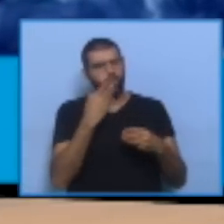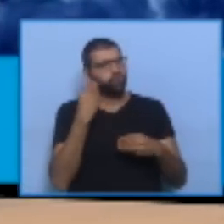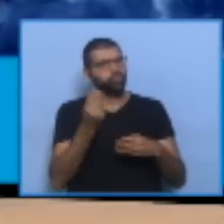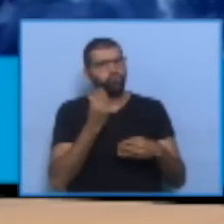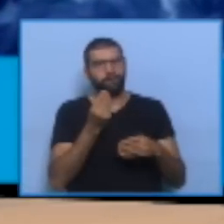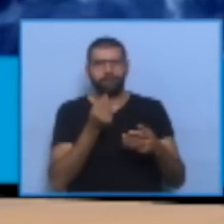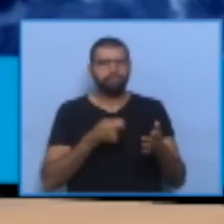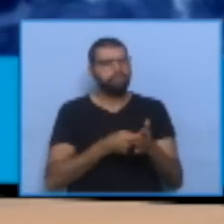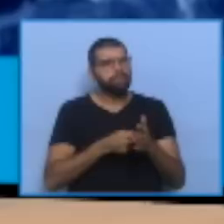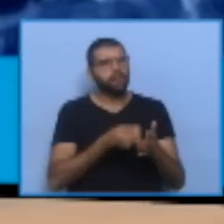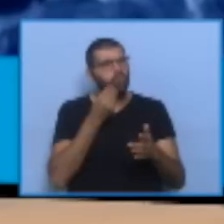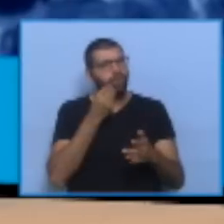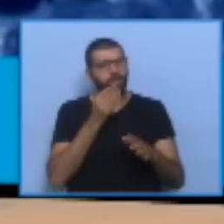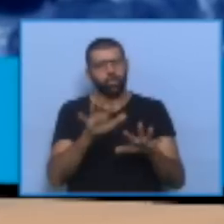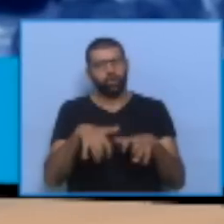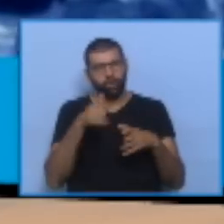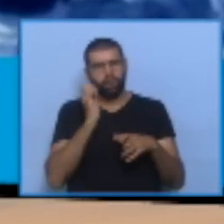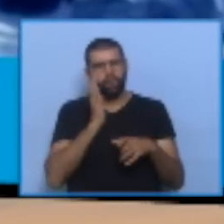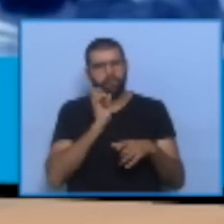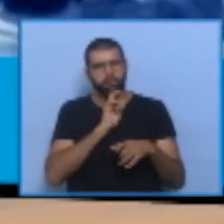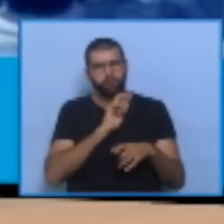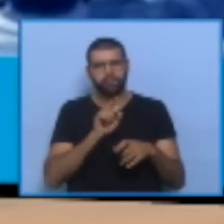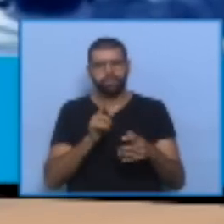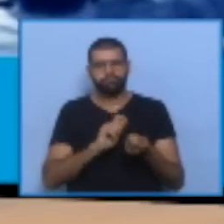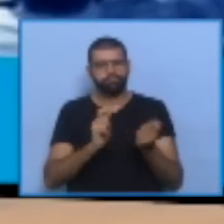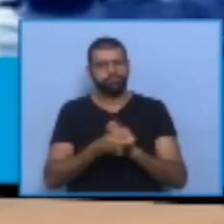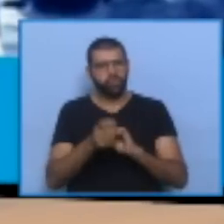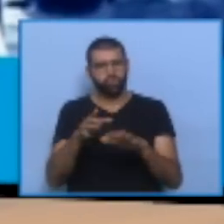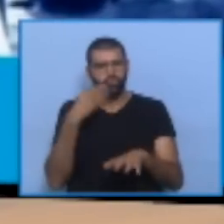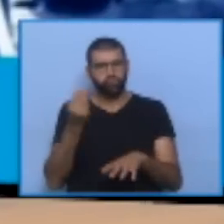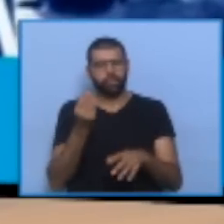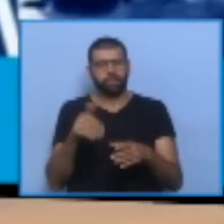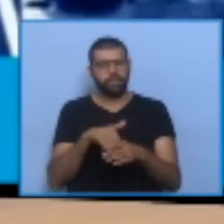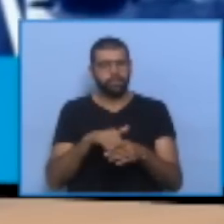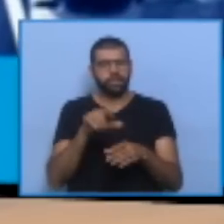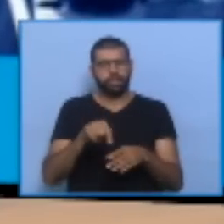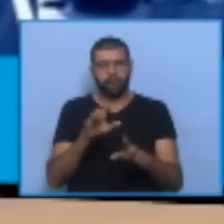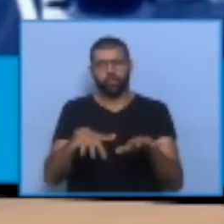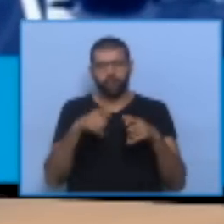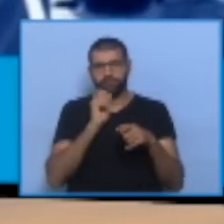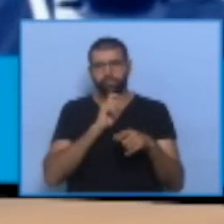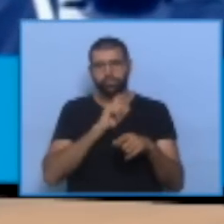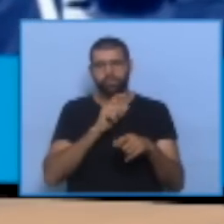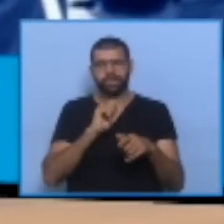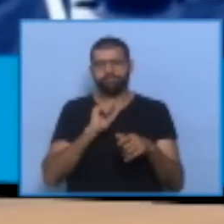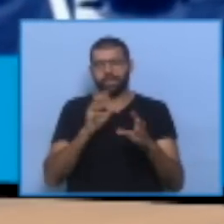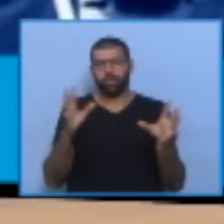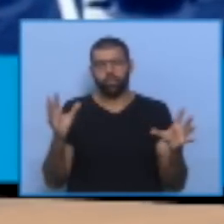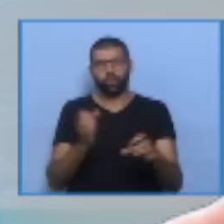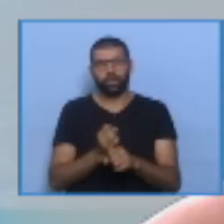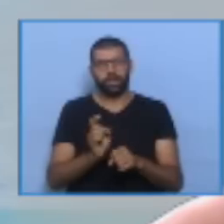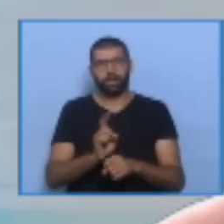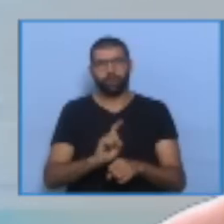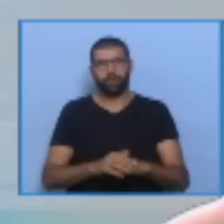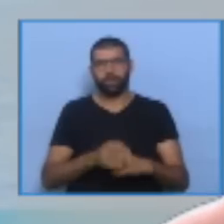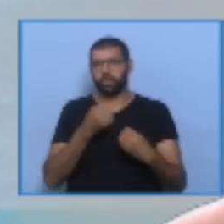jovens para que as conferências realmente sejam rejuvenescidas e as conferências realmente consigam não morrer. Muito bem,